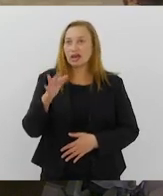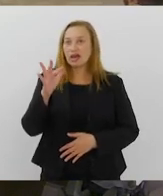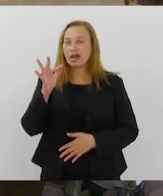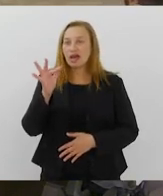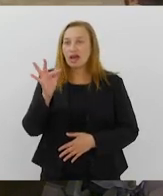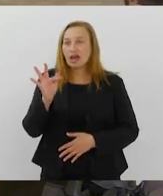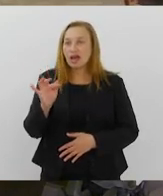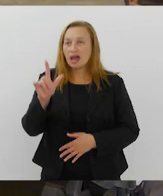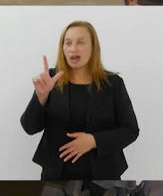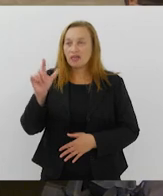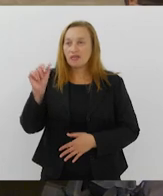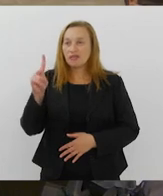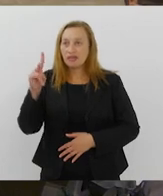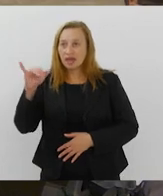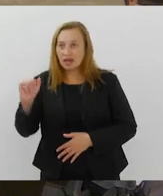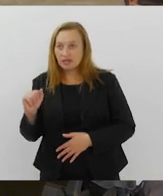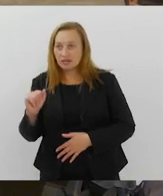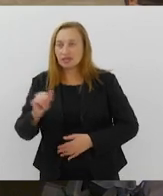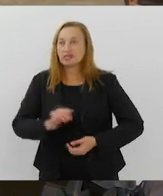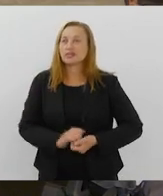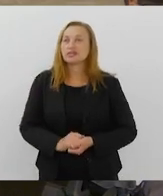Eu queria agradecer a nossa querida.